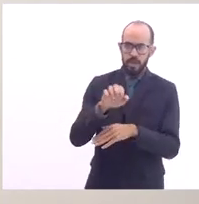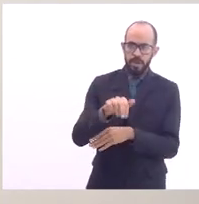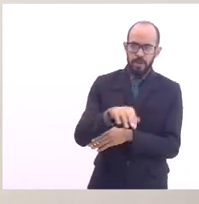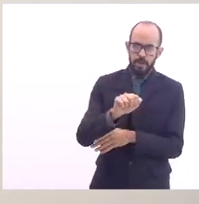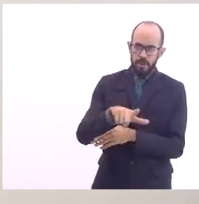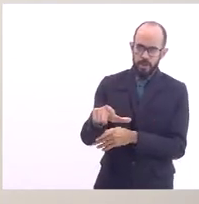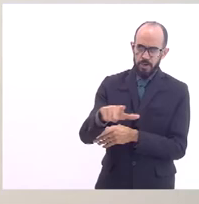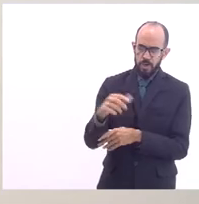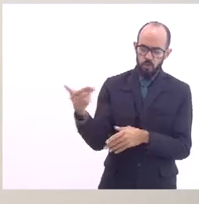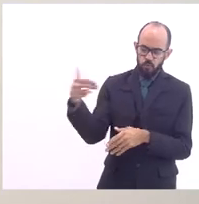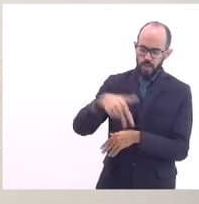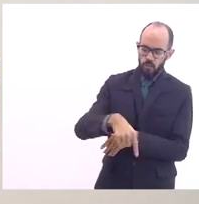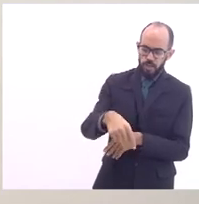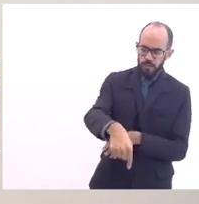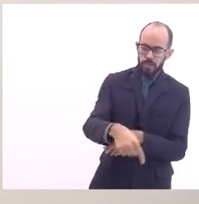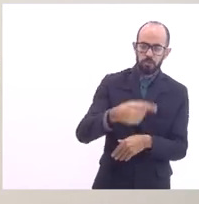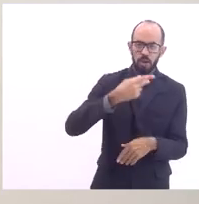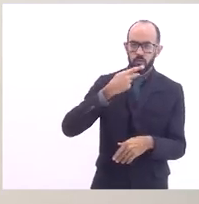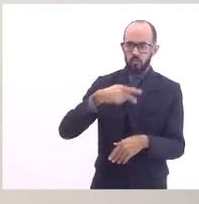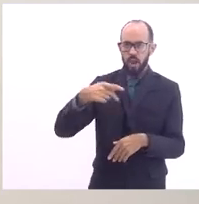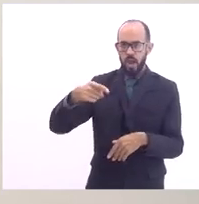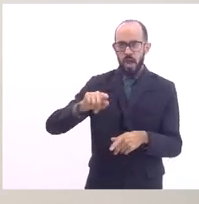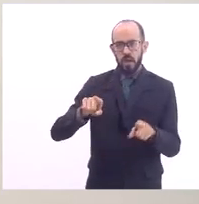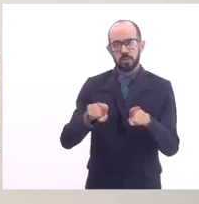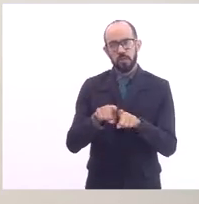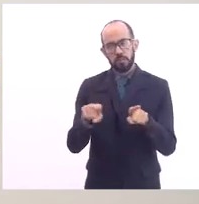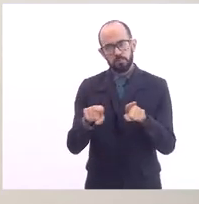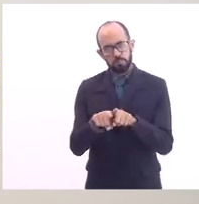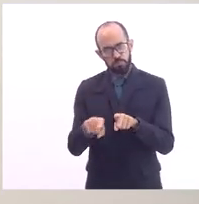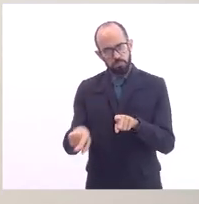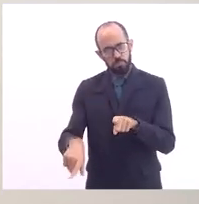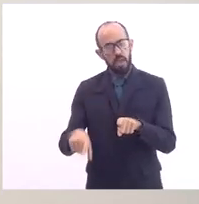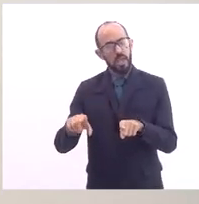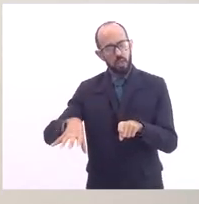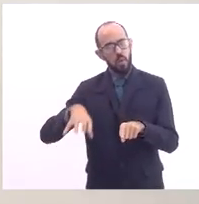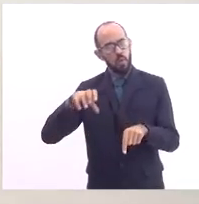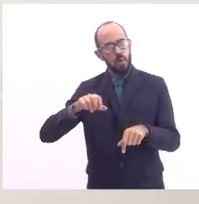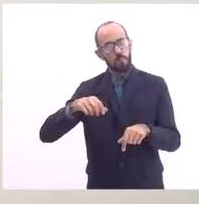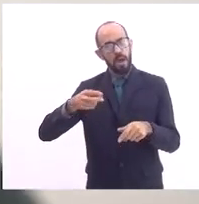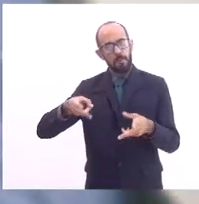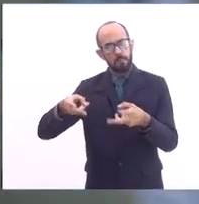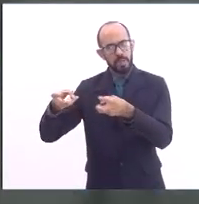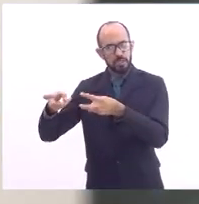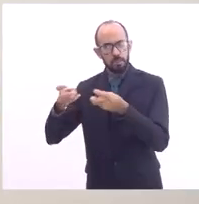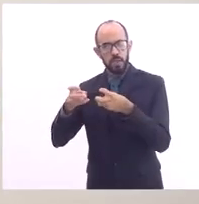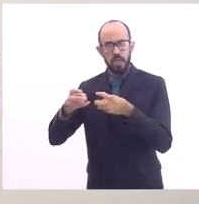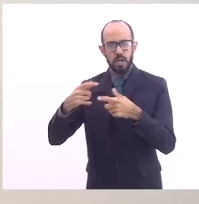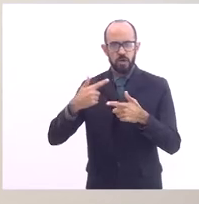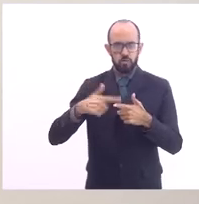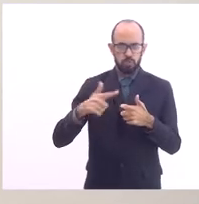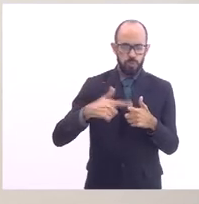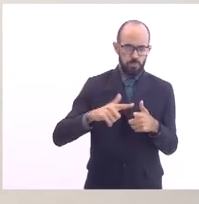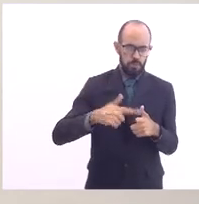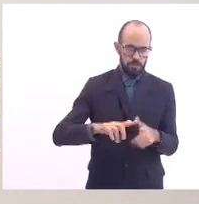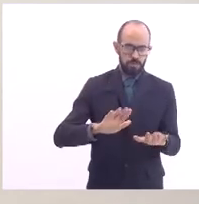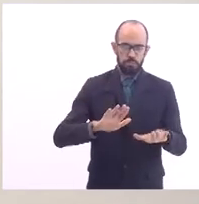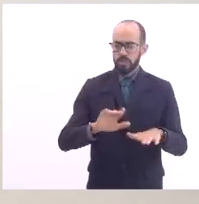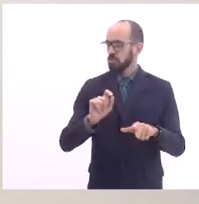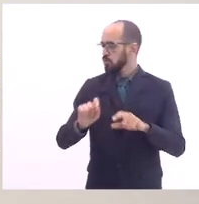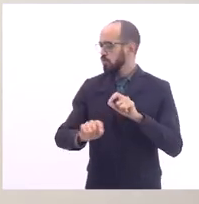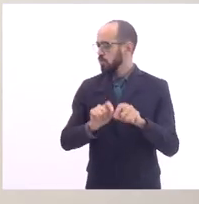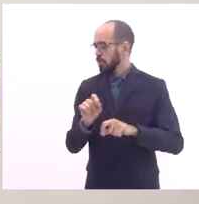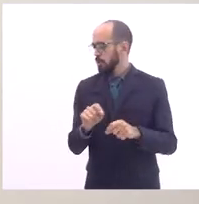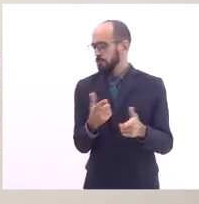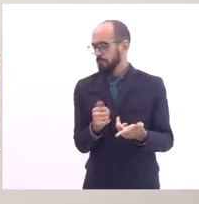aqui hoje para falar, e para ser ouvida e também para ouvir. E a demanda que acontece, eu